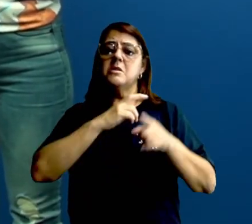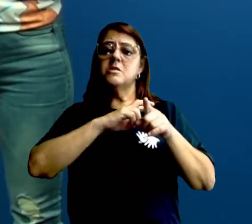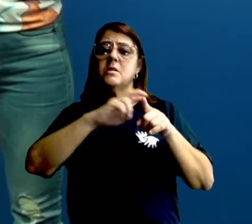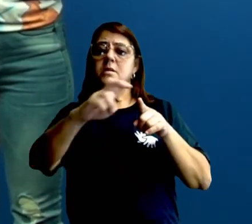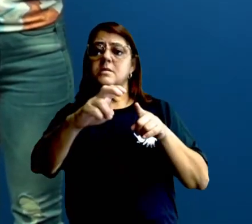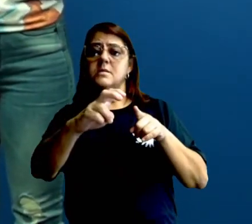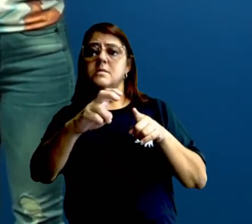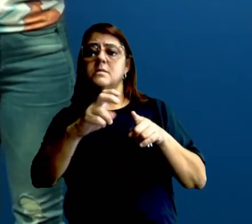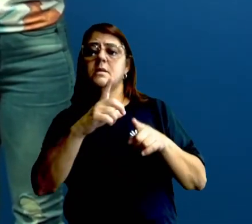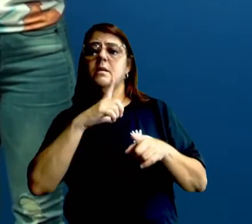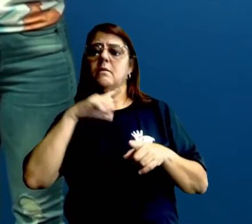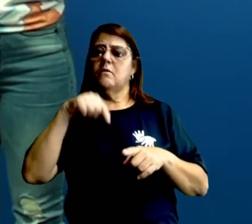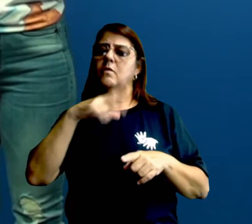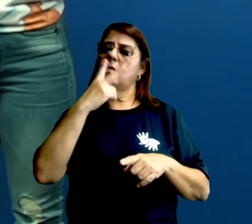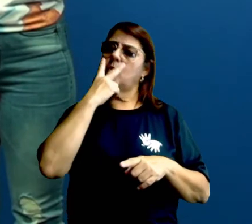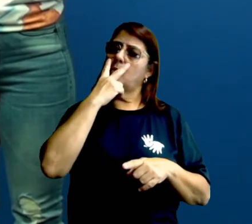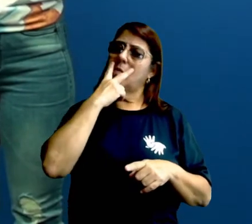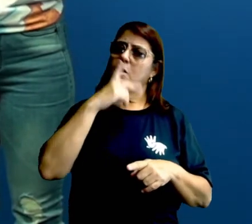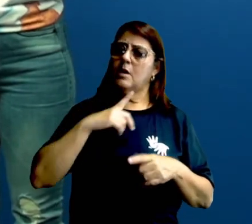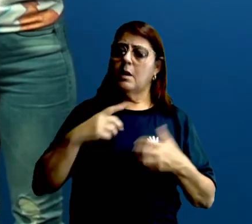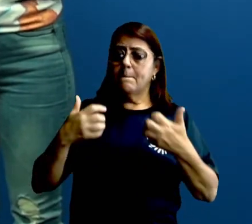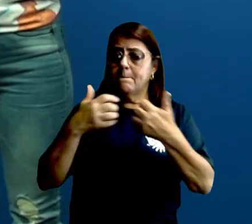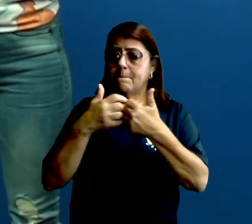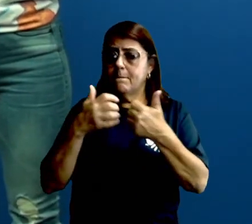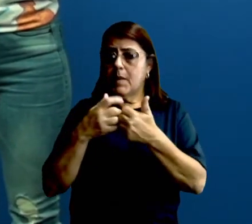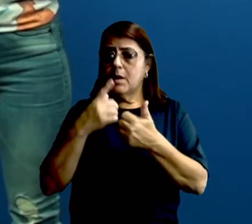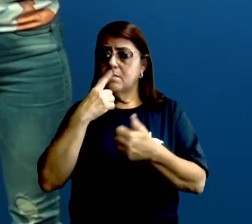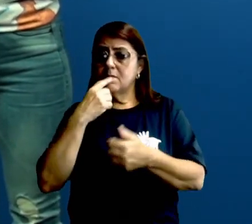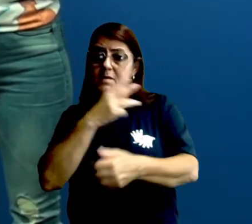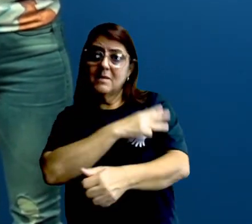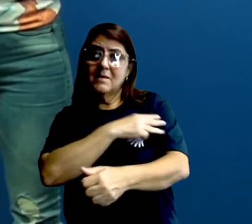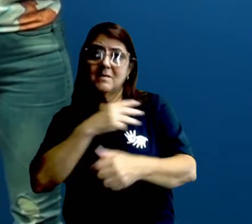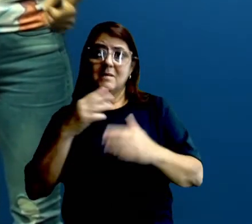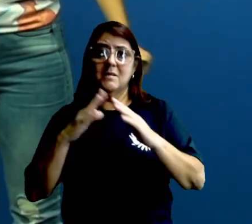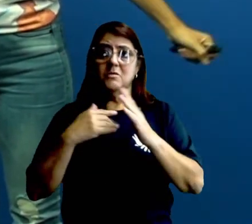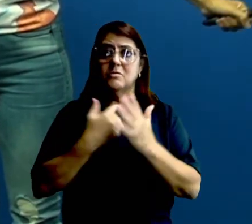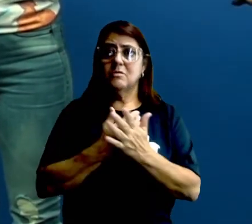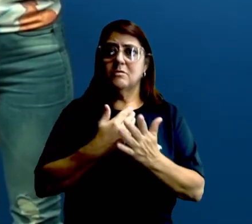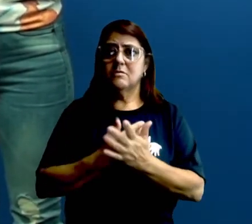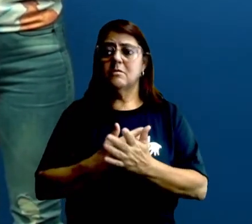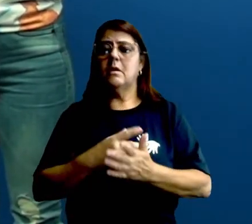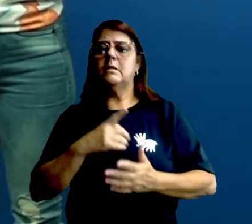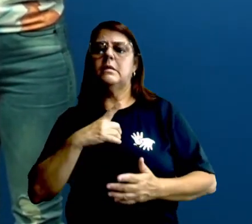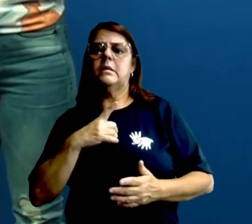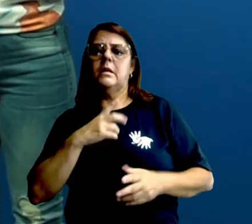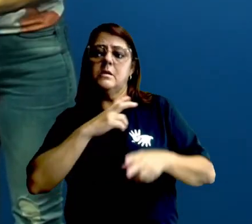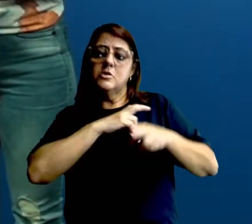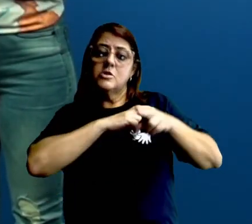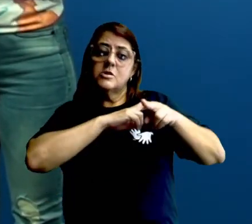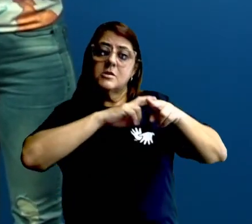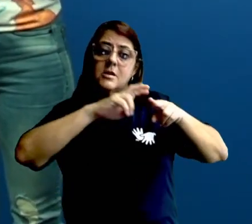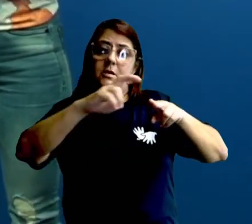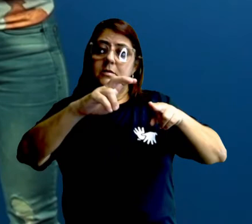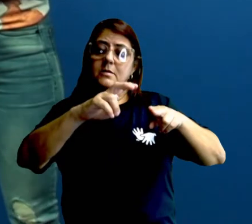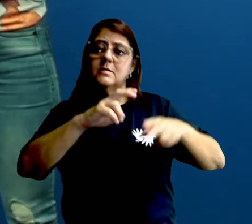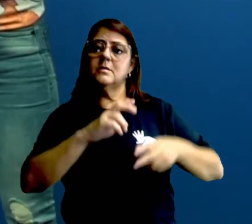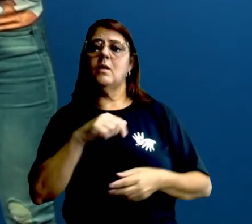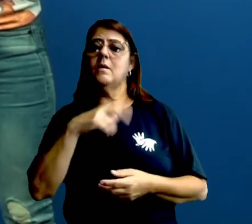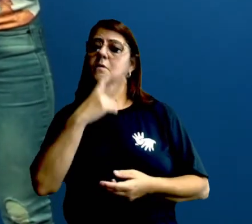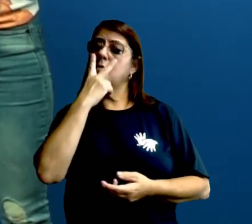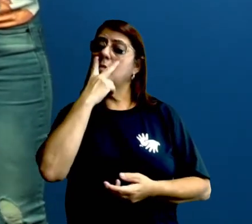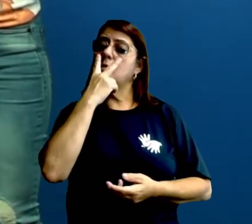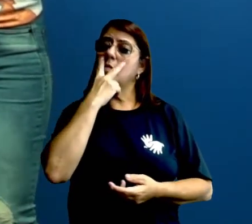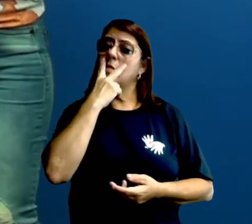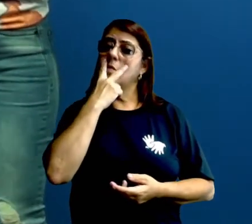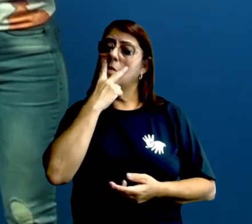de transporte mais rápido naquele período. Então, aquela estação ferroviária da nossa